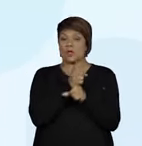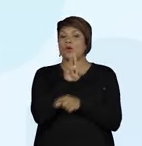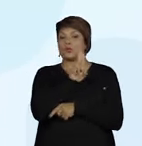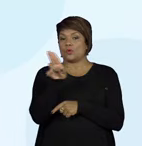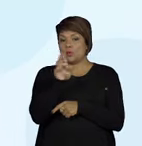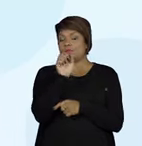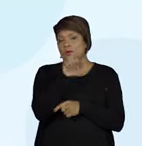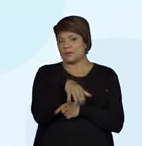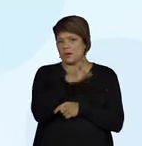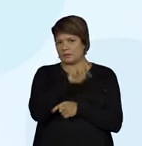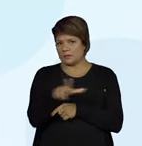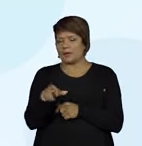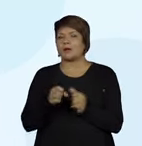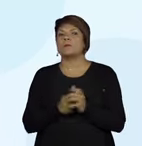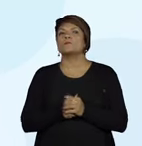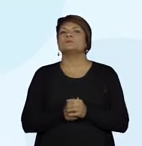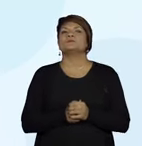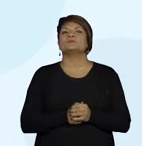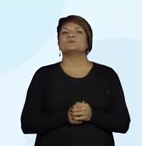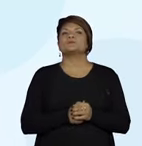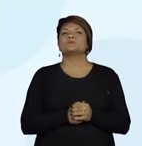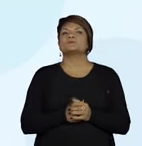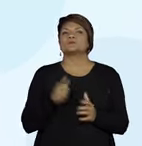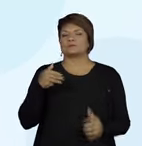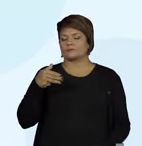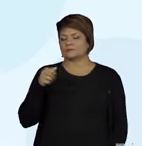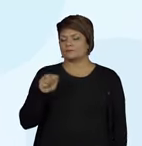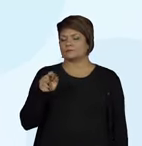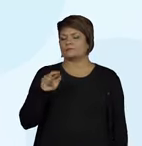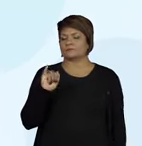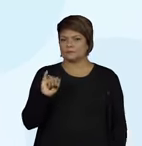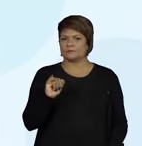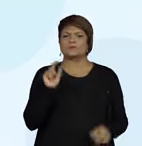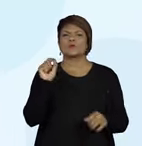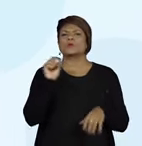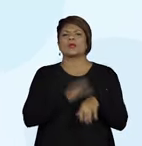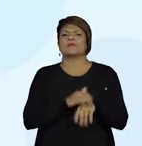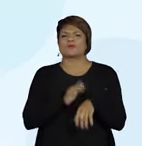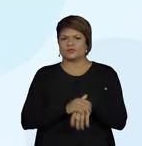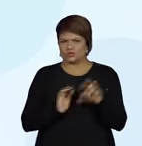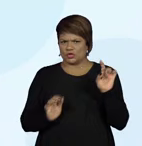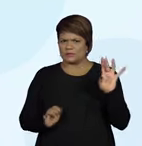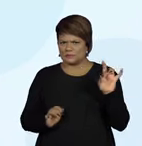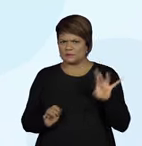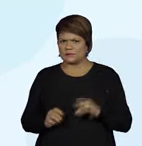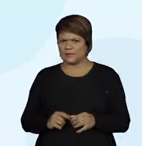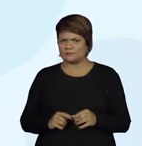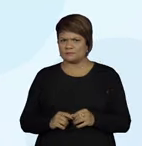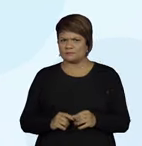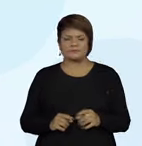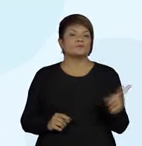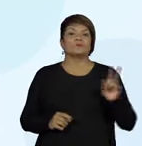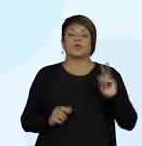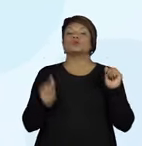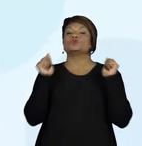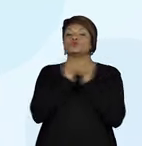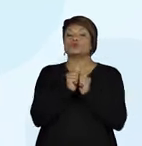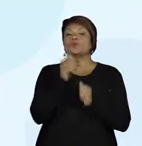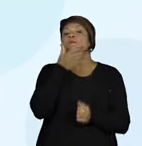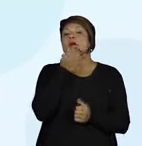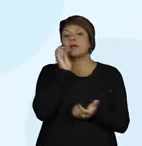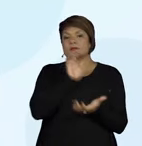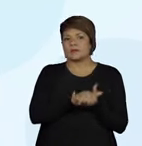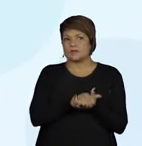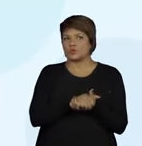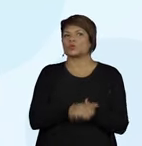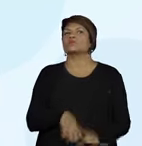bom? Do canal da Mari Fulfaro. E ela faz o canal sozinha? Não, ela faz com o marido dela, como